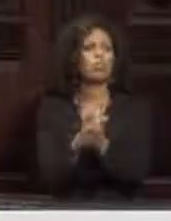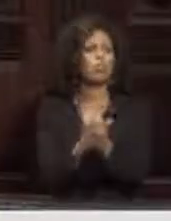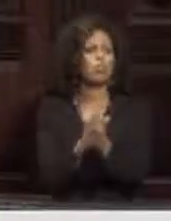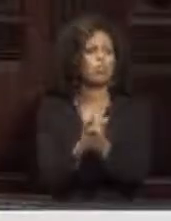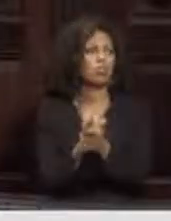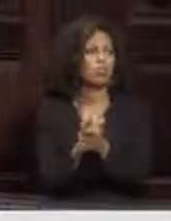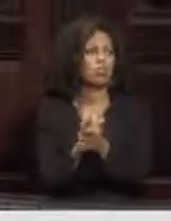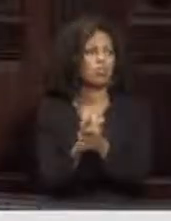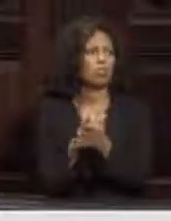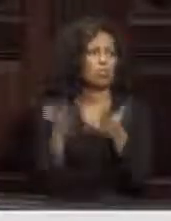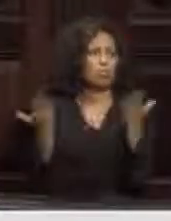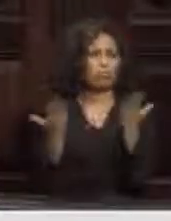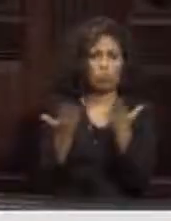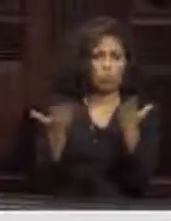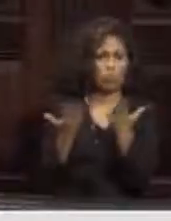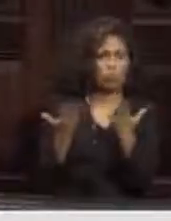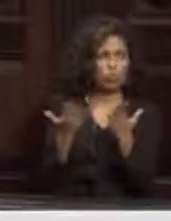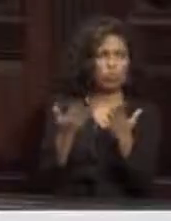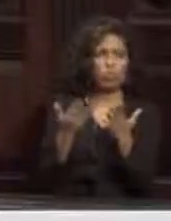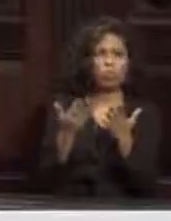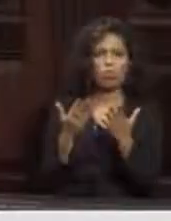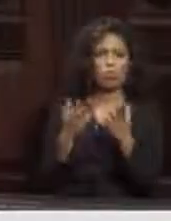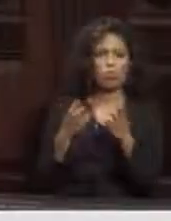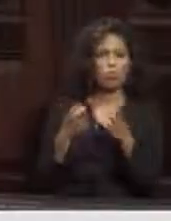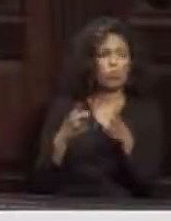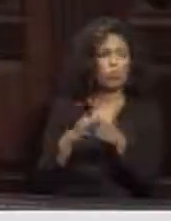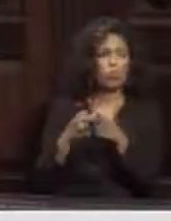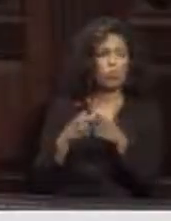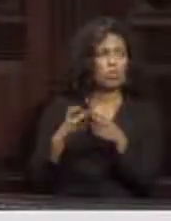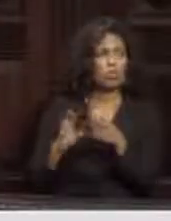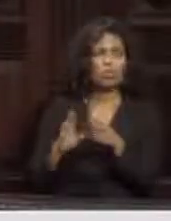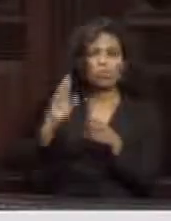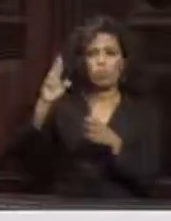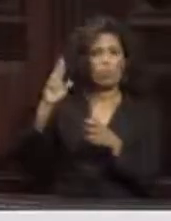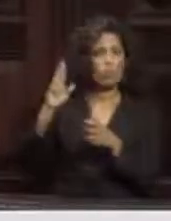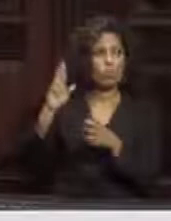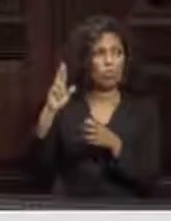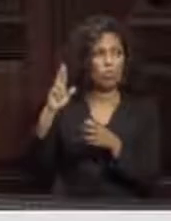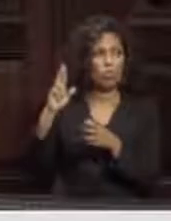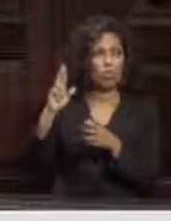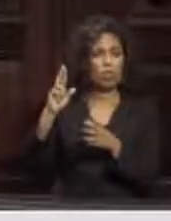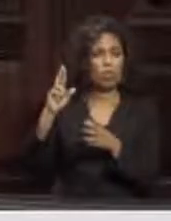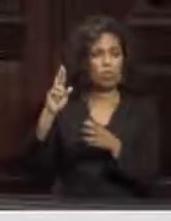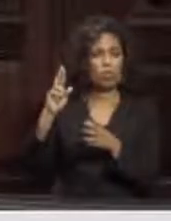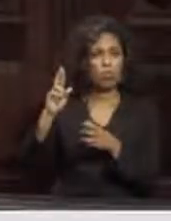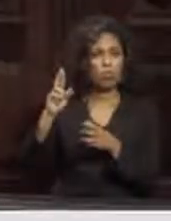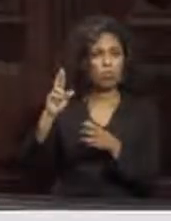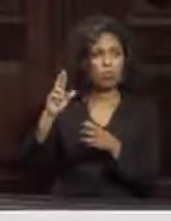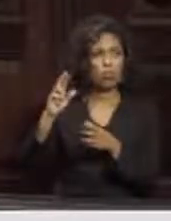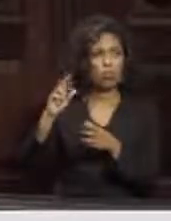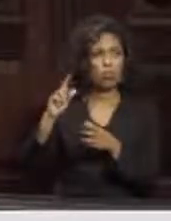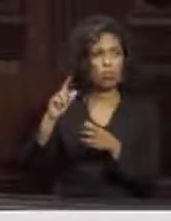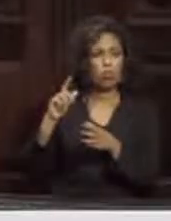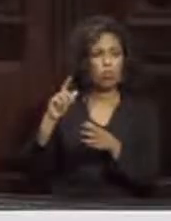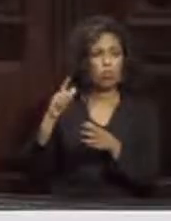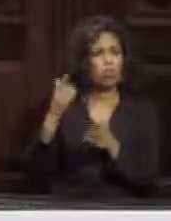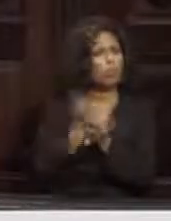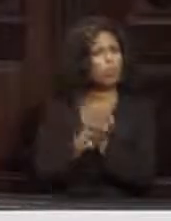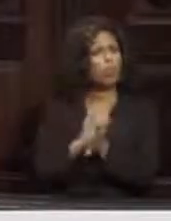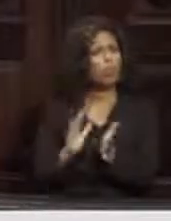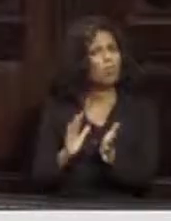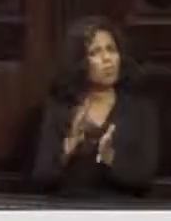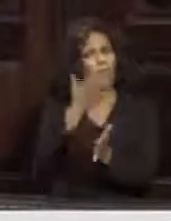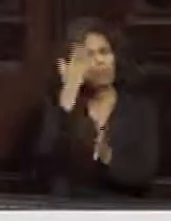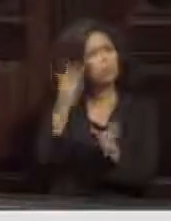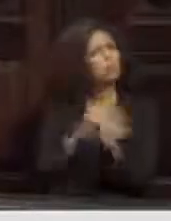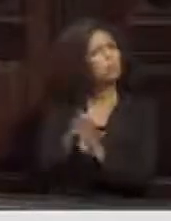a agência reguladora, a Getransp, simplesmente deixou de existir. Não tem conselheiros,